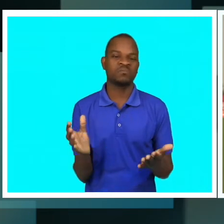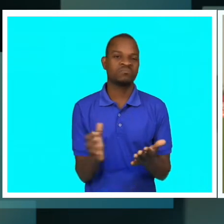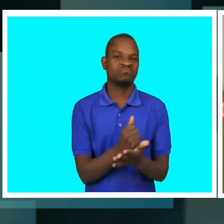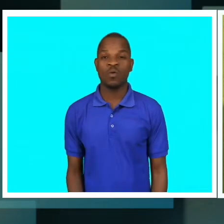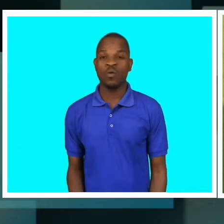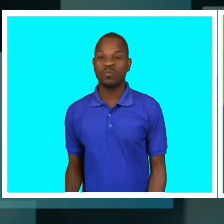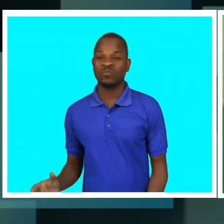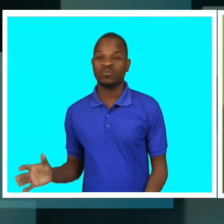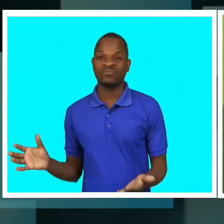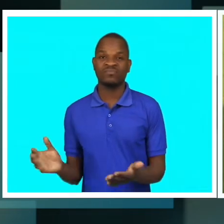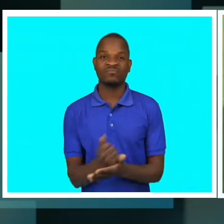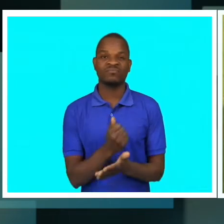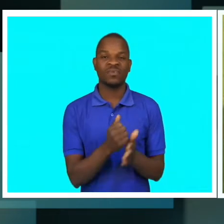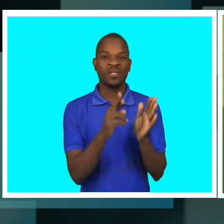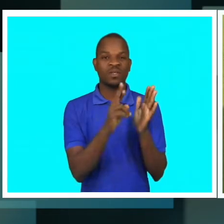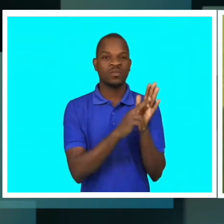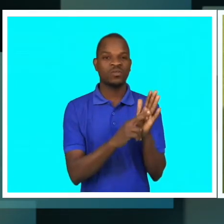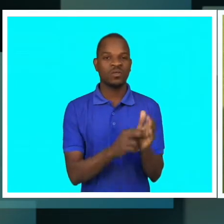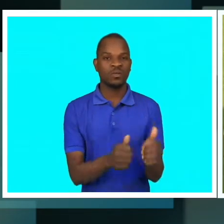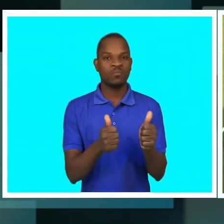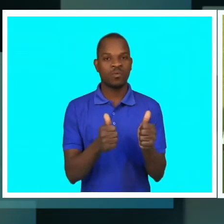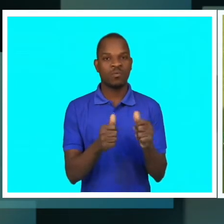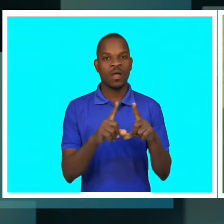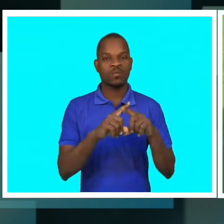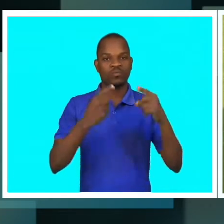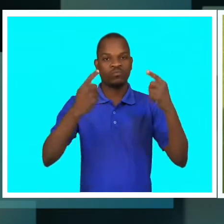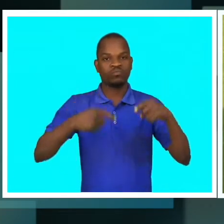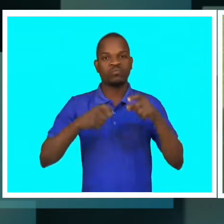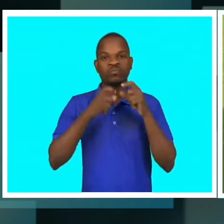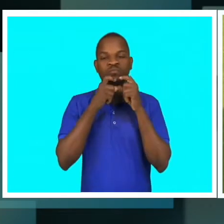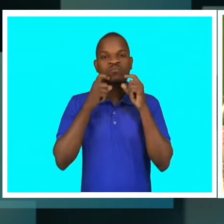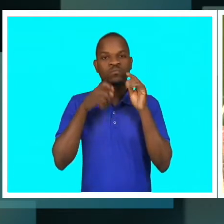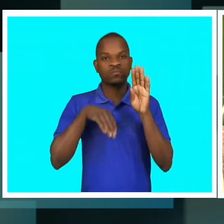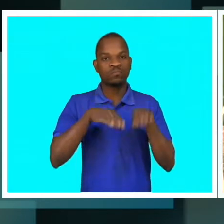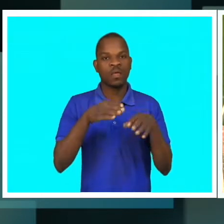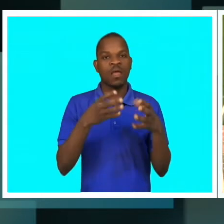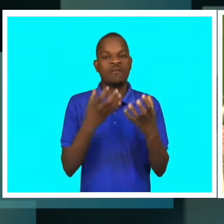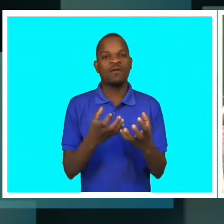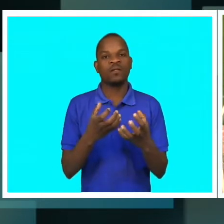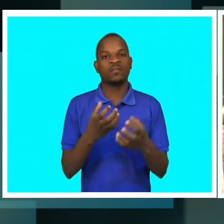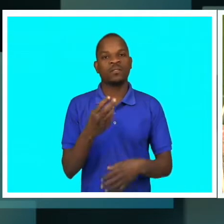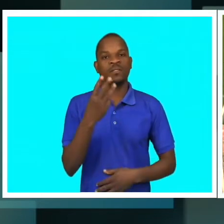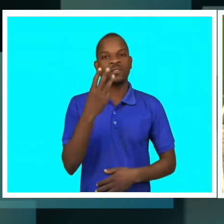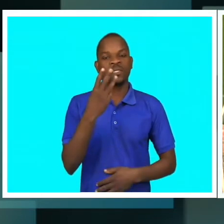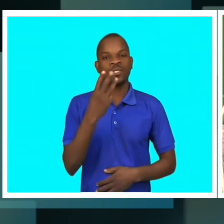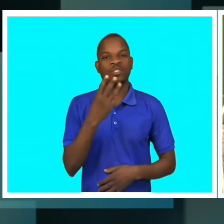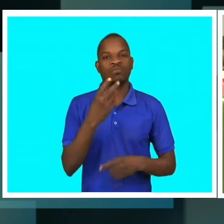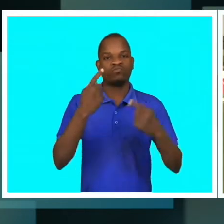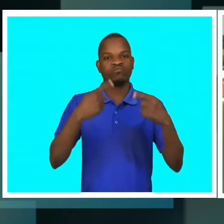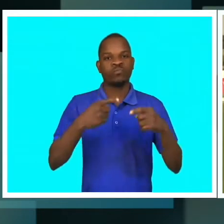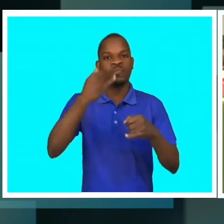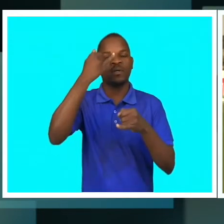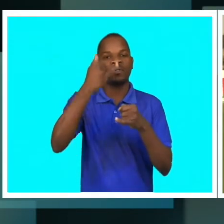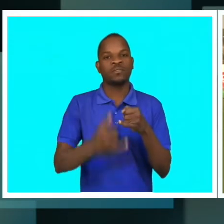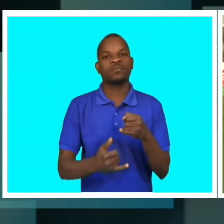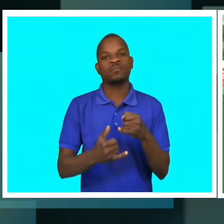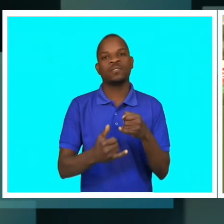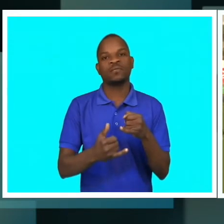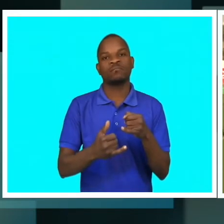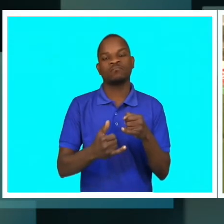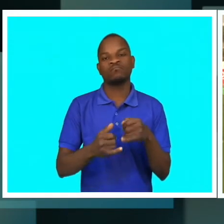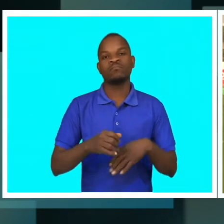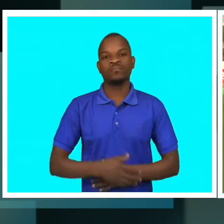para os clubes. A busca de um modelo viável para o Moçambola acontece numa altura em que faltam apenas 3 jornadas por